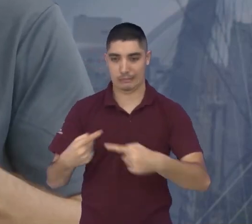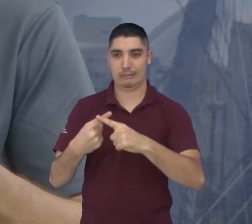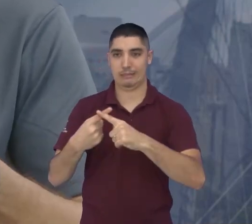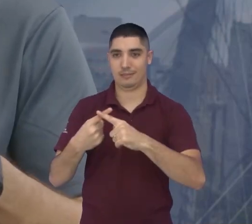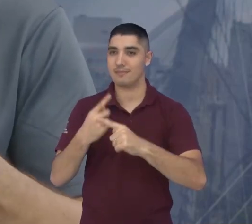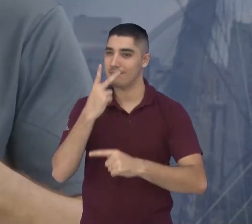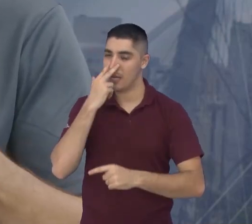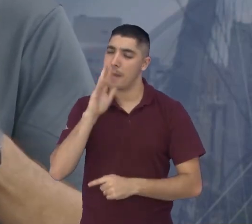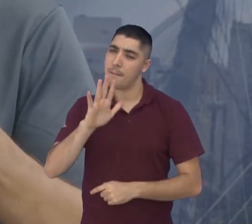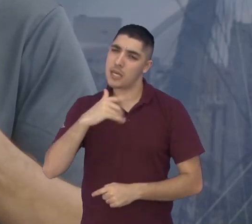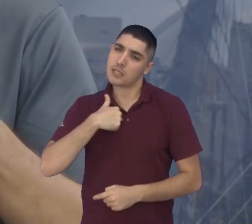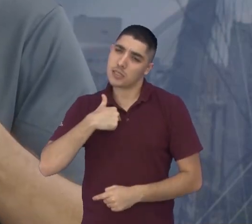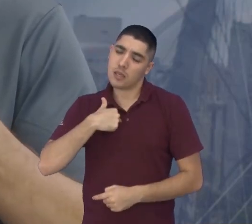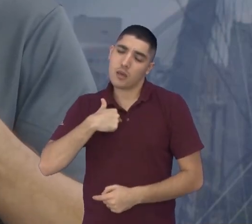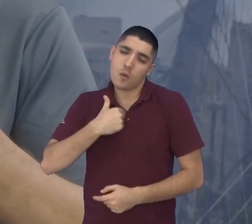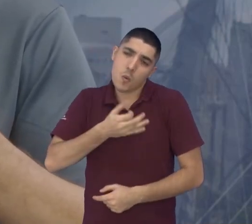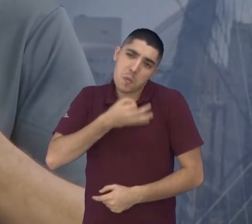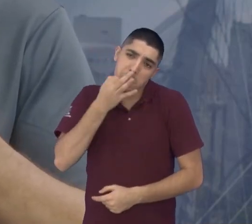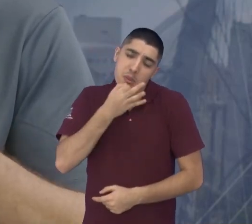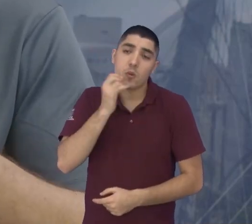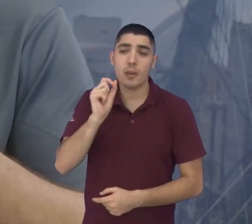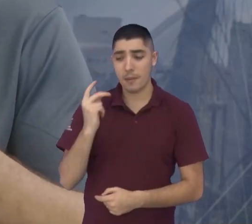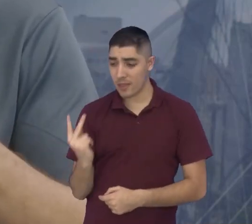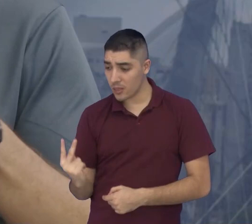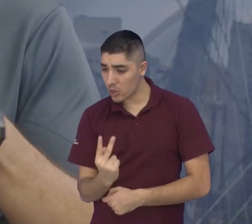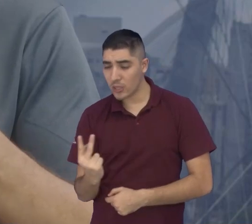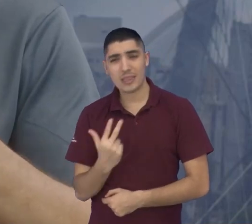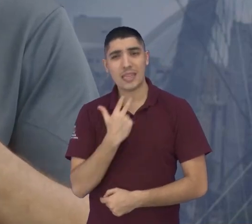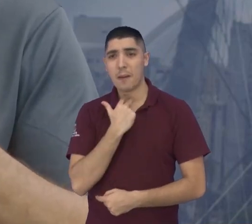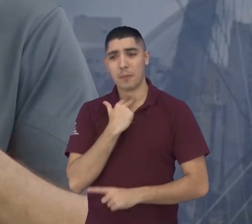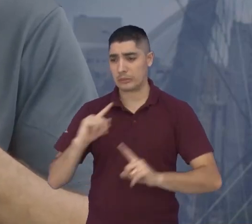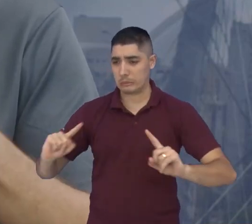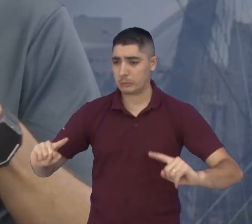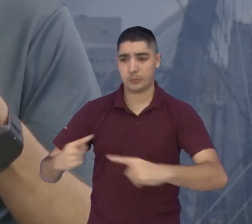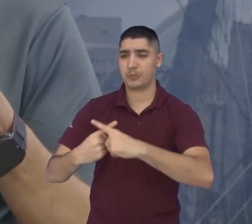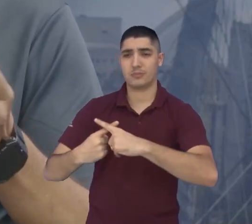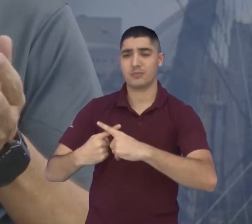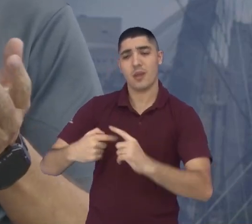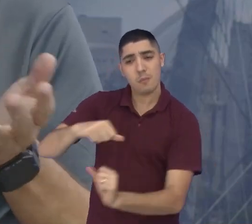deveriam e devem trabalhar em conjunto.